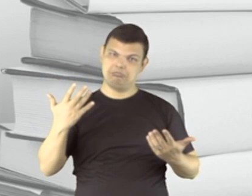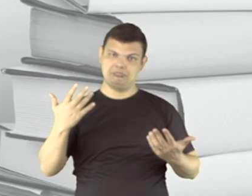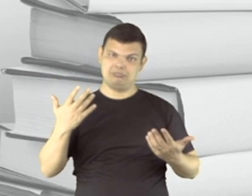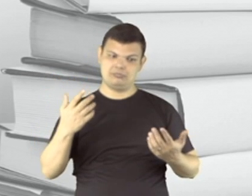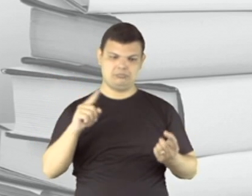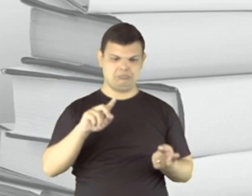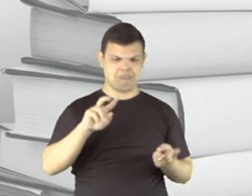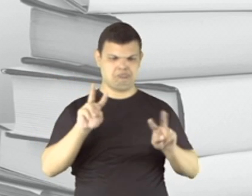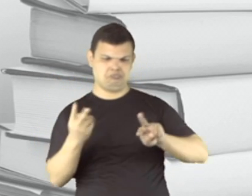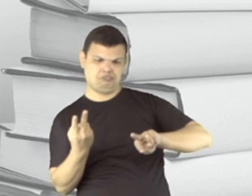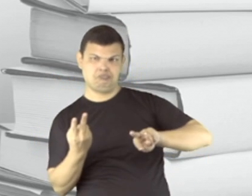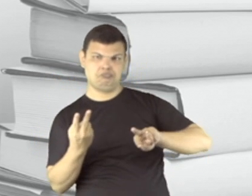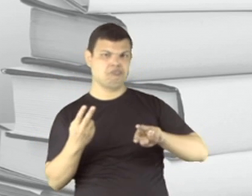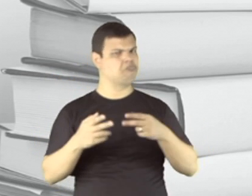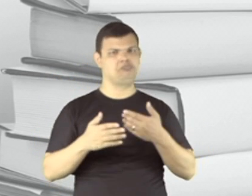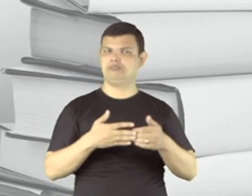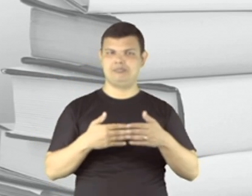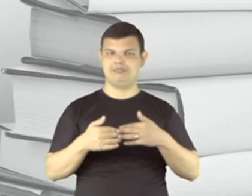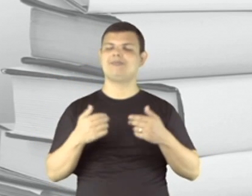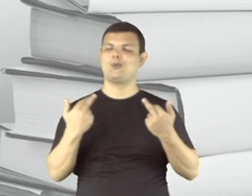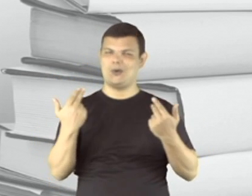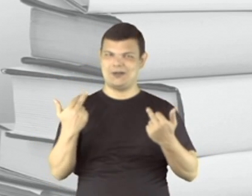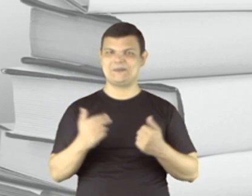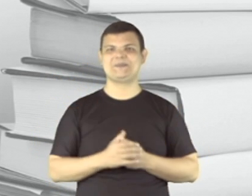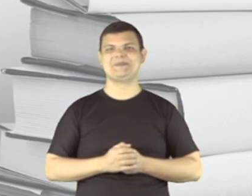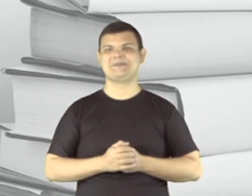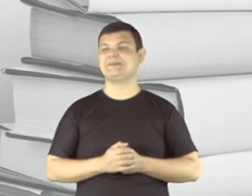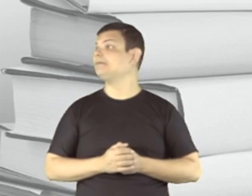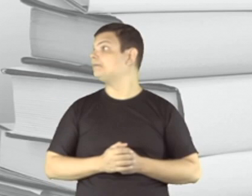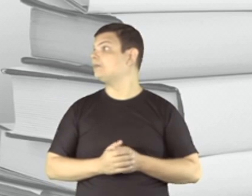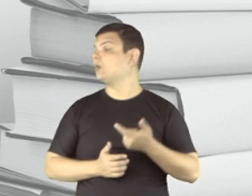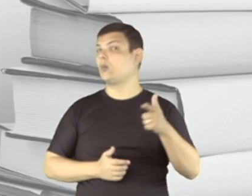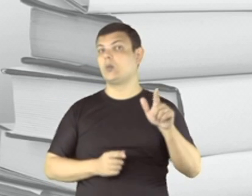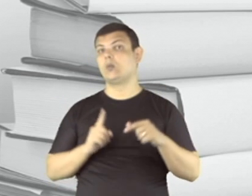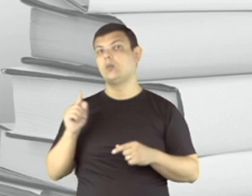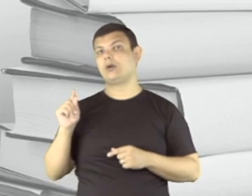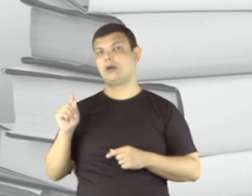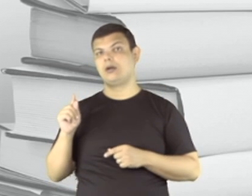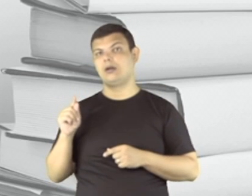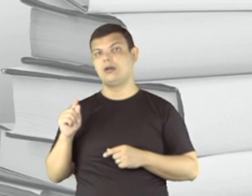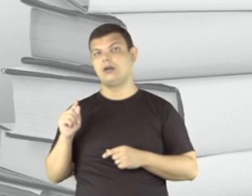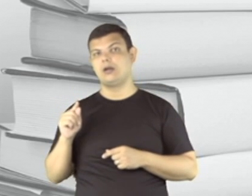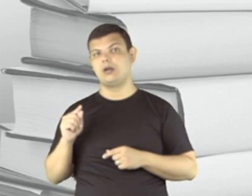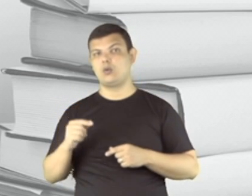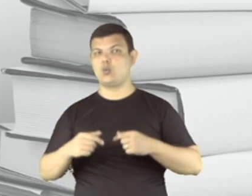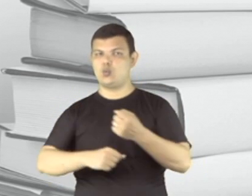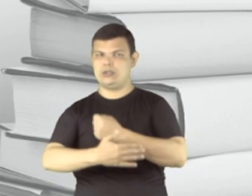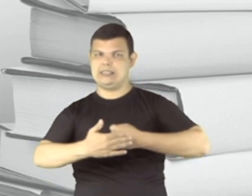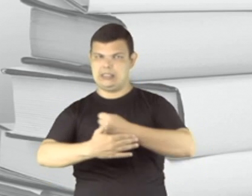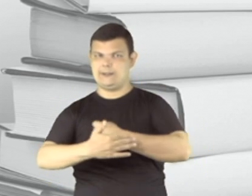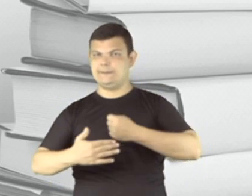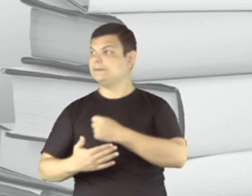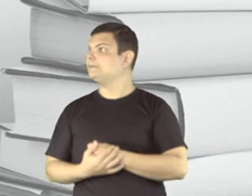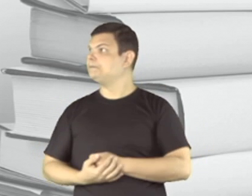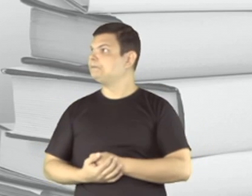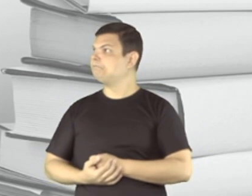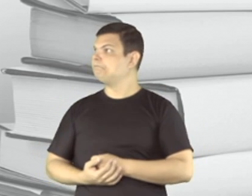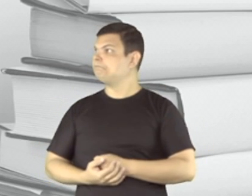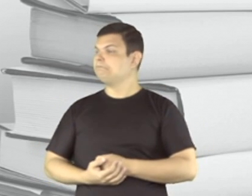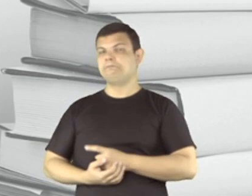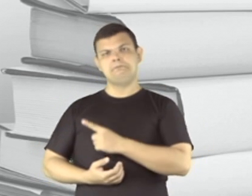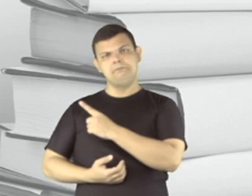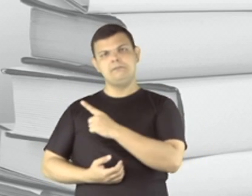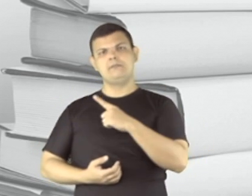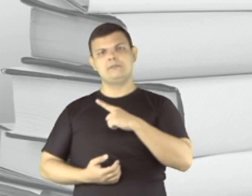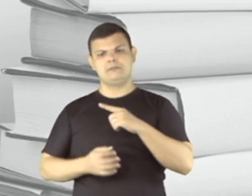altera o produto. Aqui eu tenho o próximo espaço da casa, que é aqui a cozinha. A cozinha aqui nessa